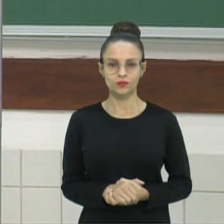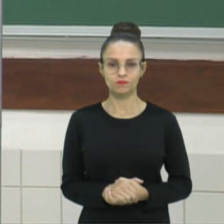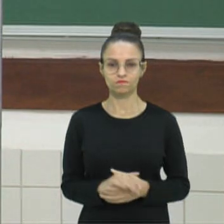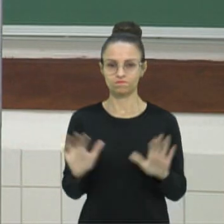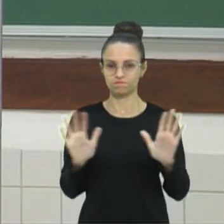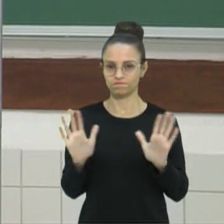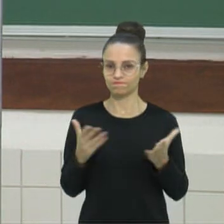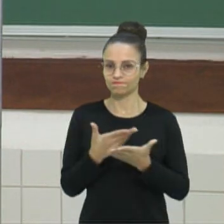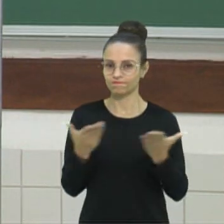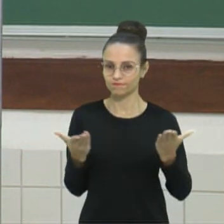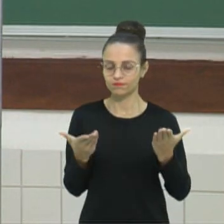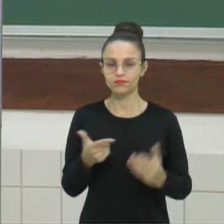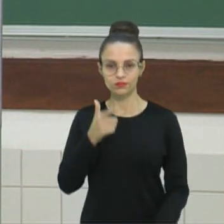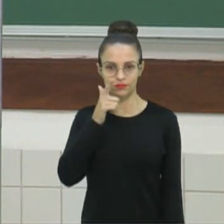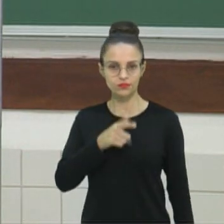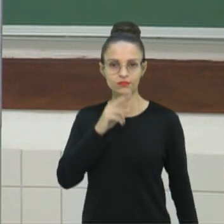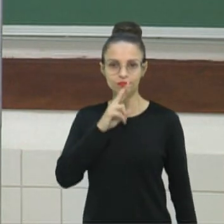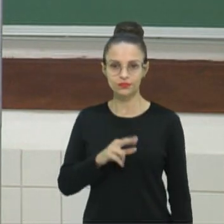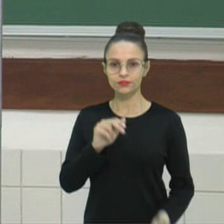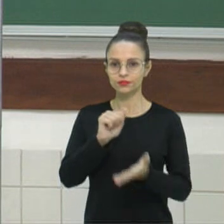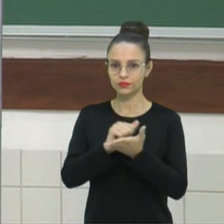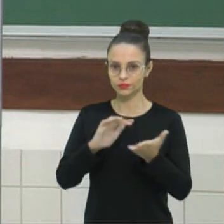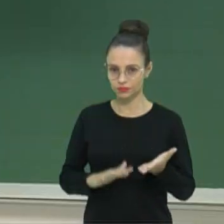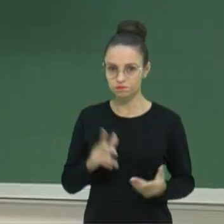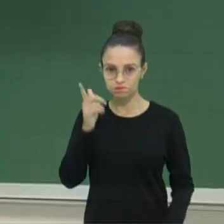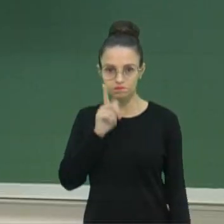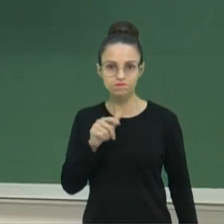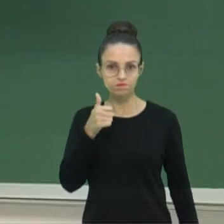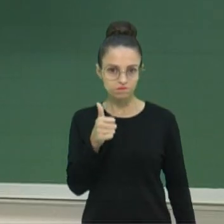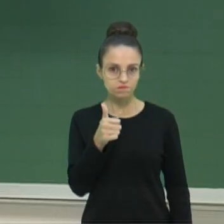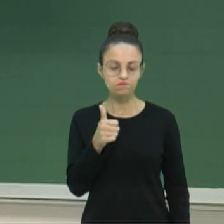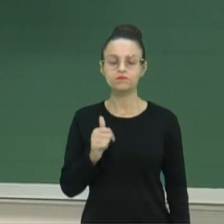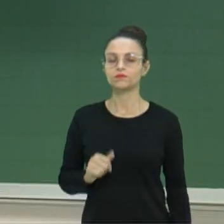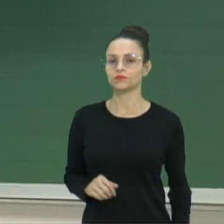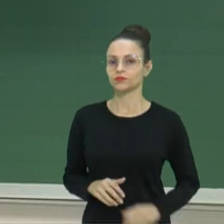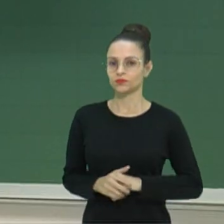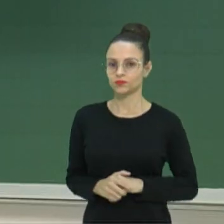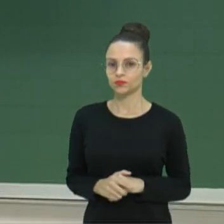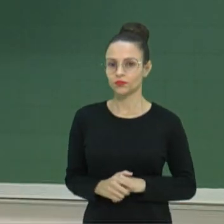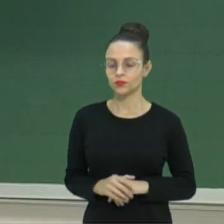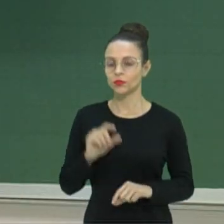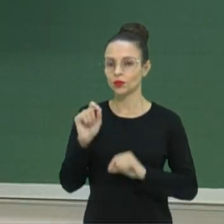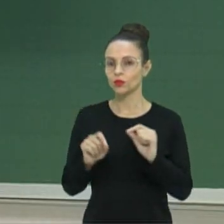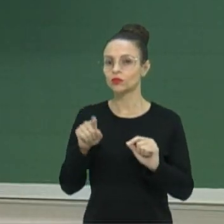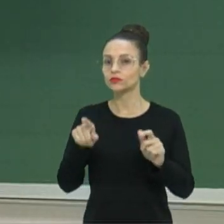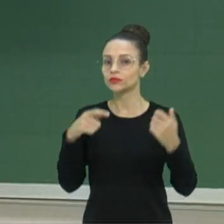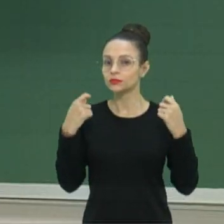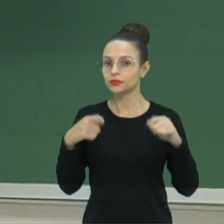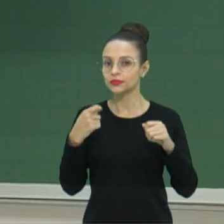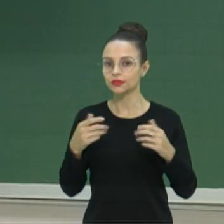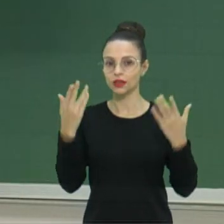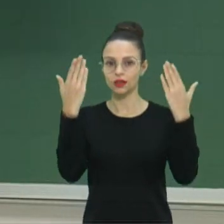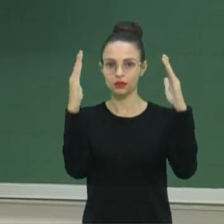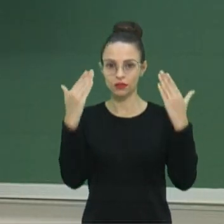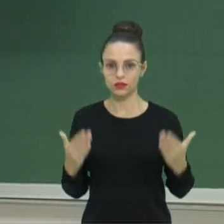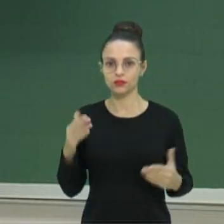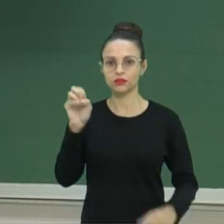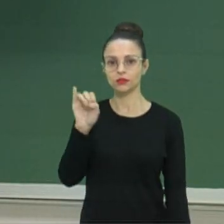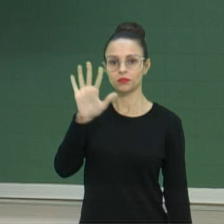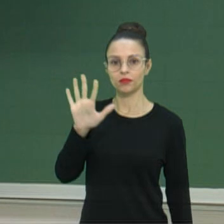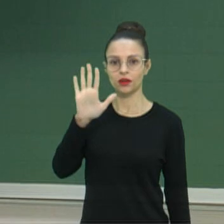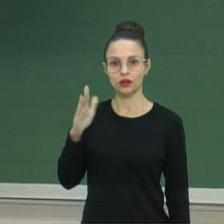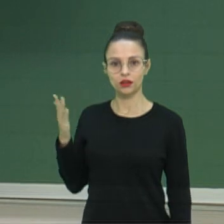E aí, pessoal, conseguiram resolver o exercício? Gente, o segredo da questão é analisar essa imagem aqui,